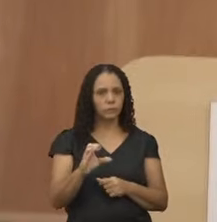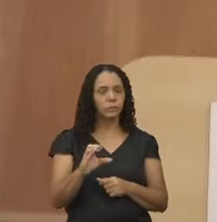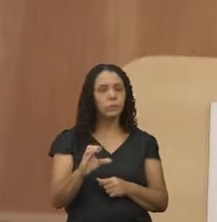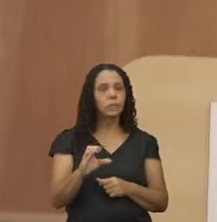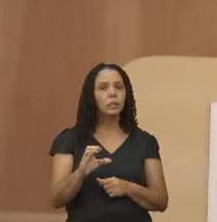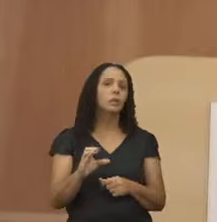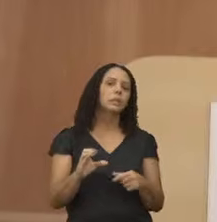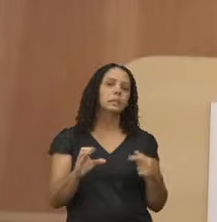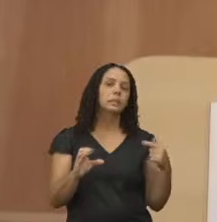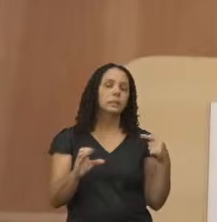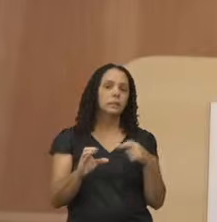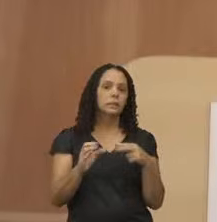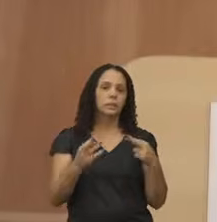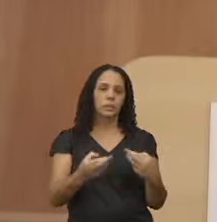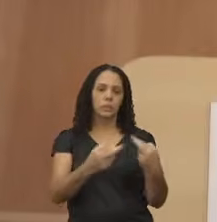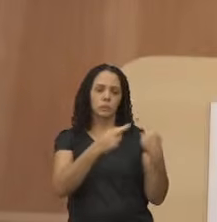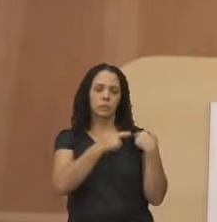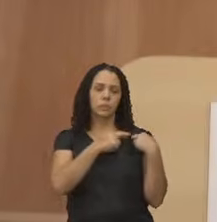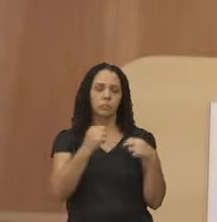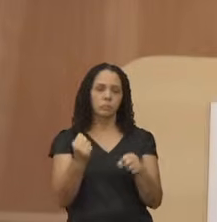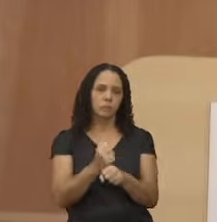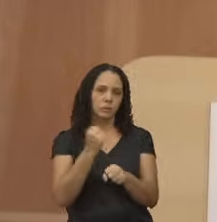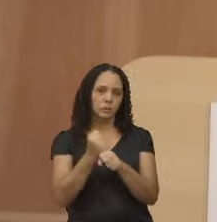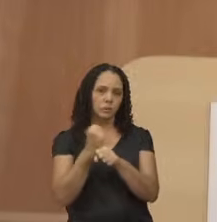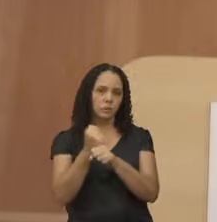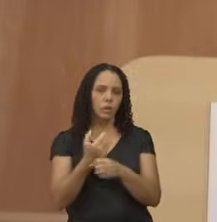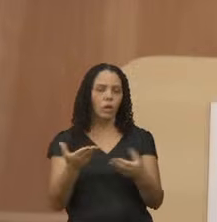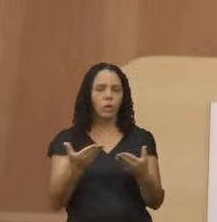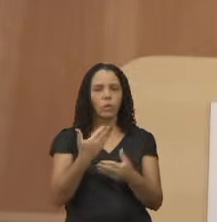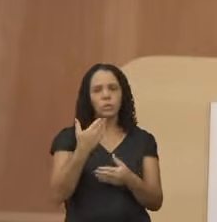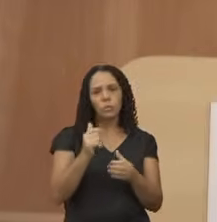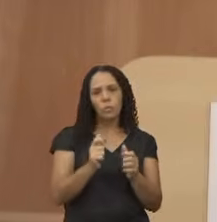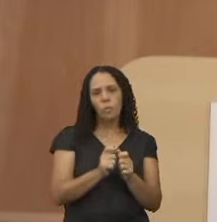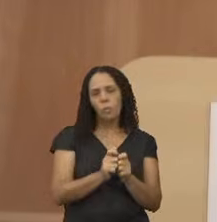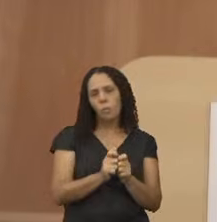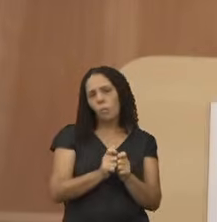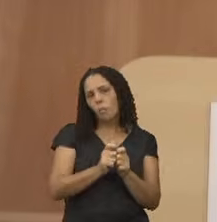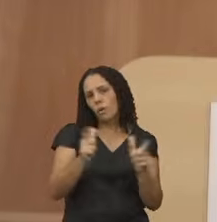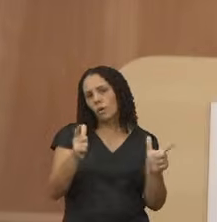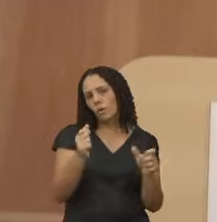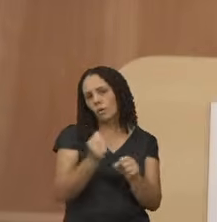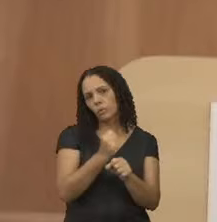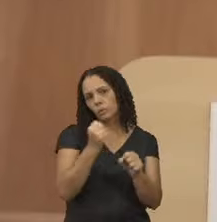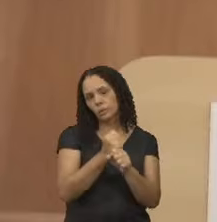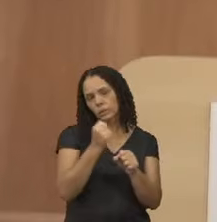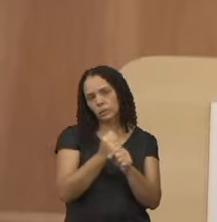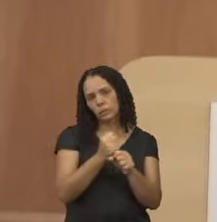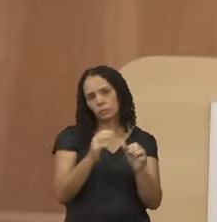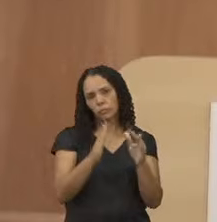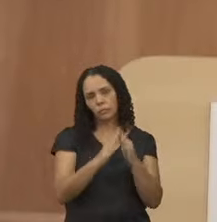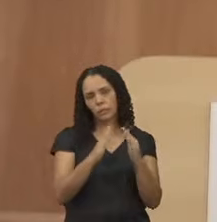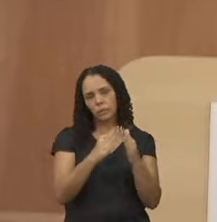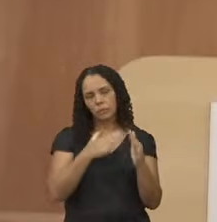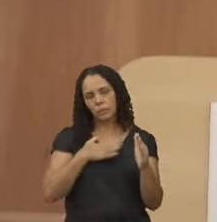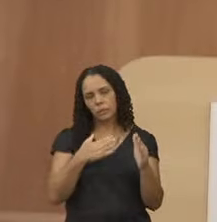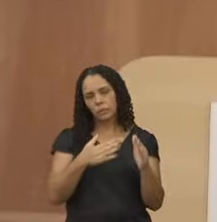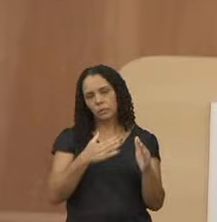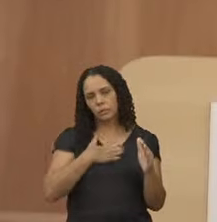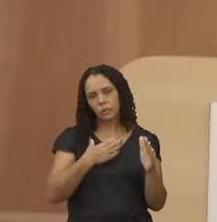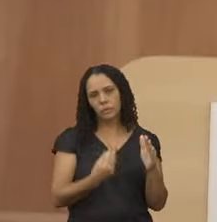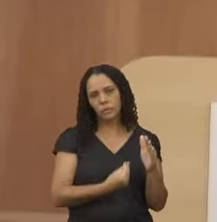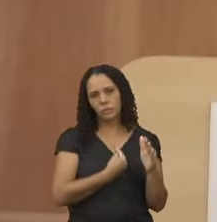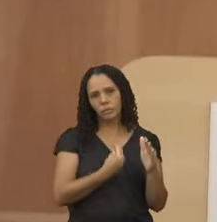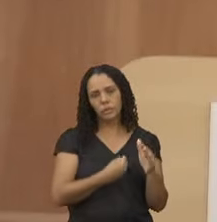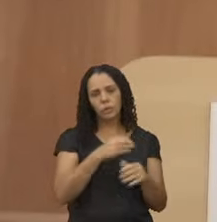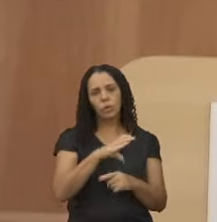construir esses empreendimentos. Hoje, o maior empreendimento construído pelo Minha Casa Minha Vida, o Copa do Povo, que fica lá em São Paulo, se eu